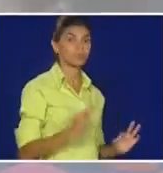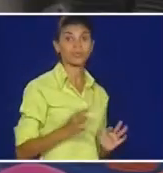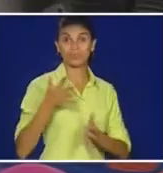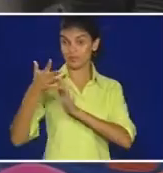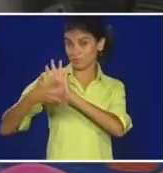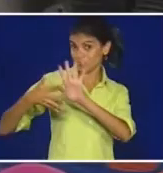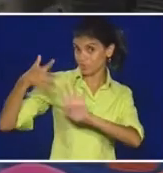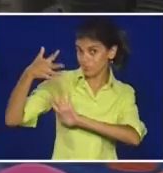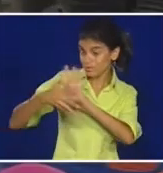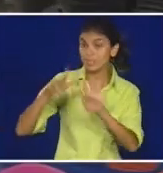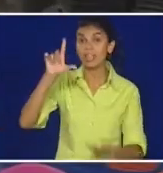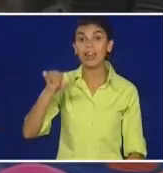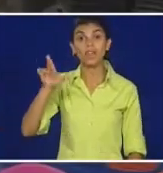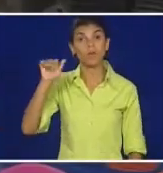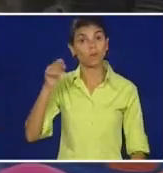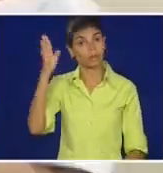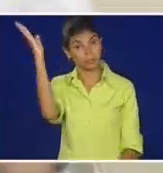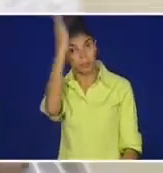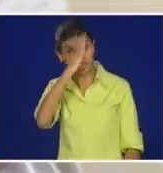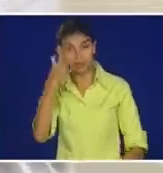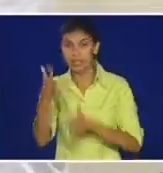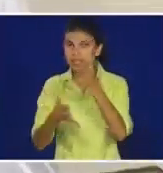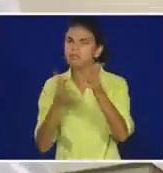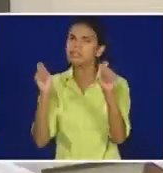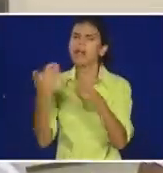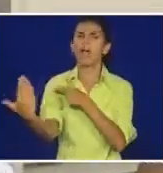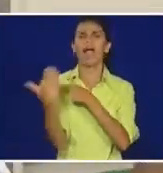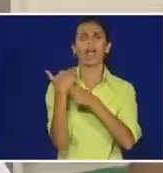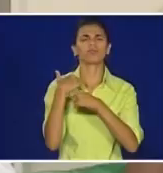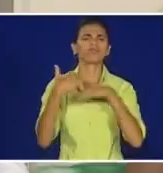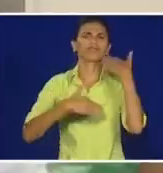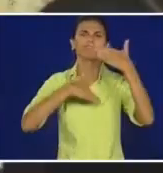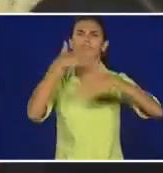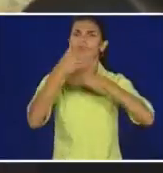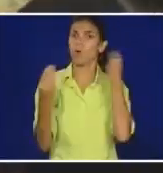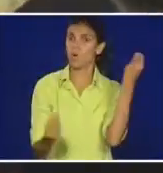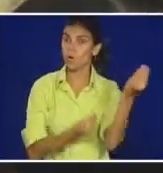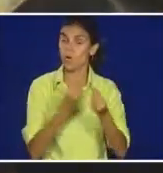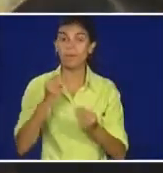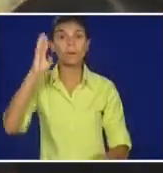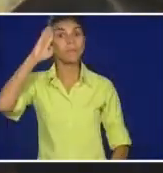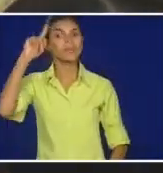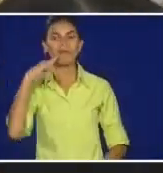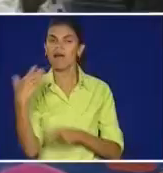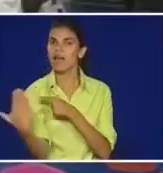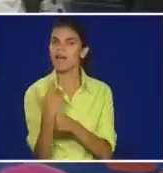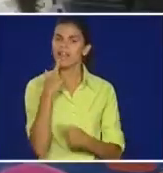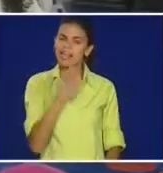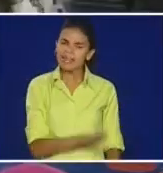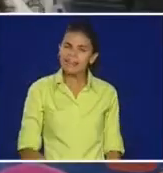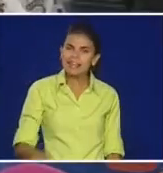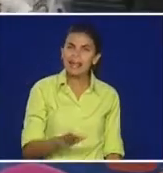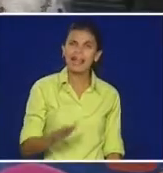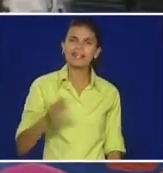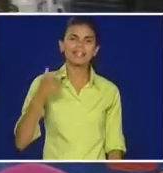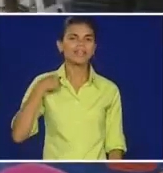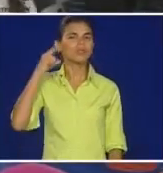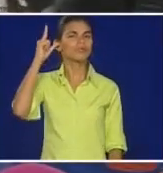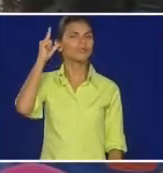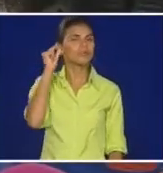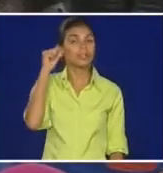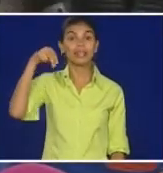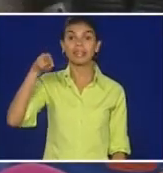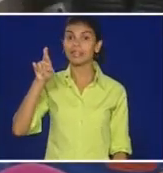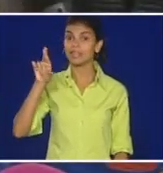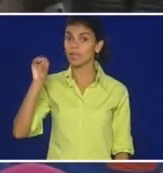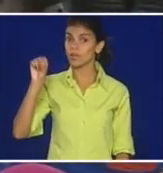profunda. A Libras, língua brasileira de sinais, pode ajudar nesse desafio, especialmente nos casos de crianças com